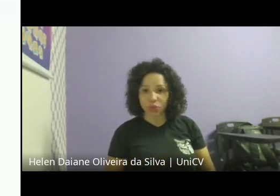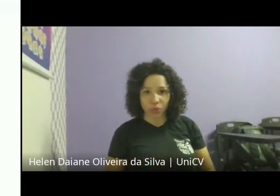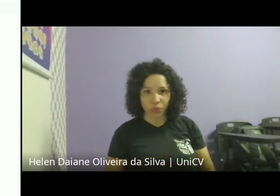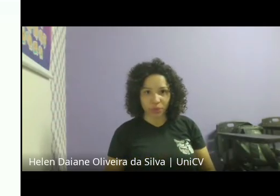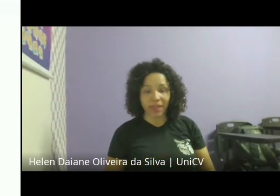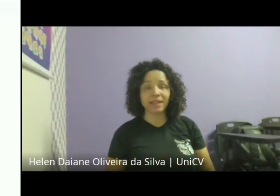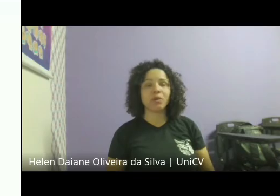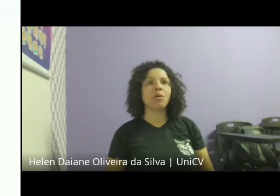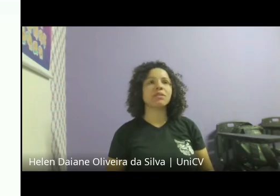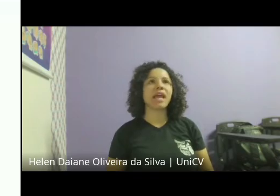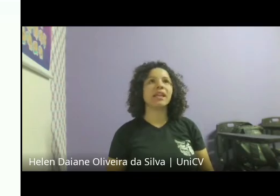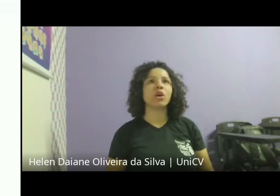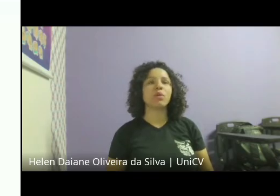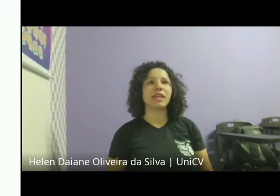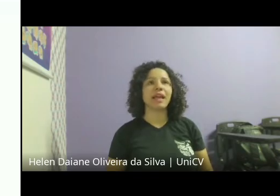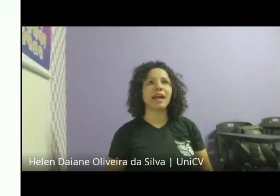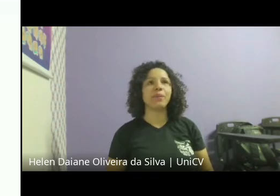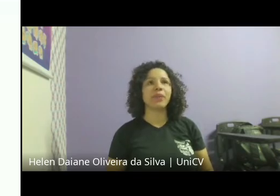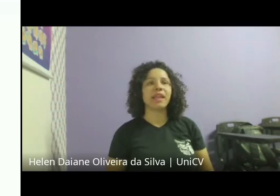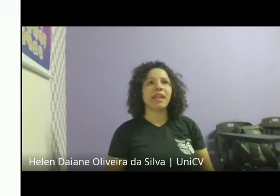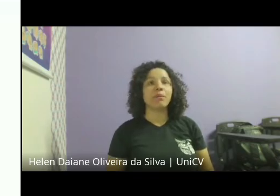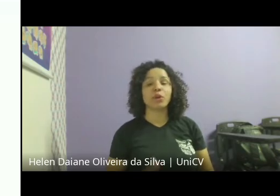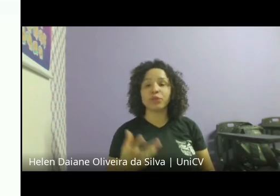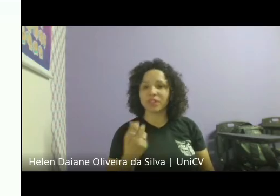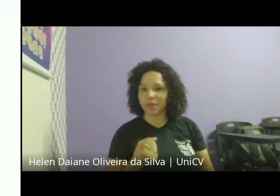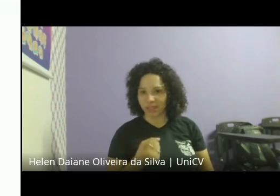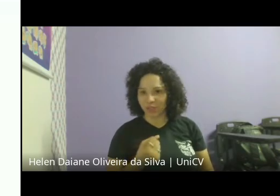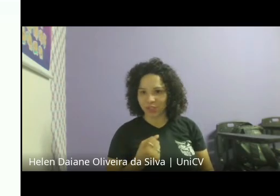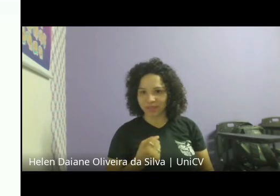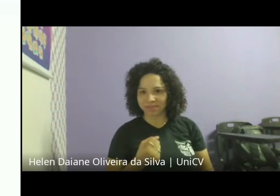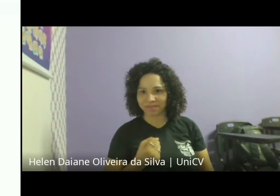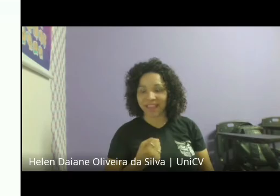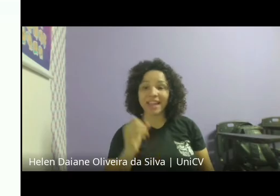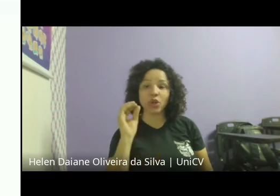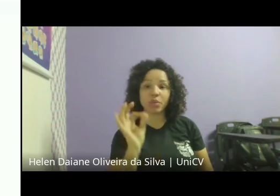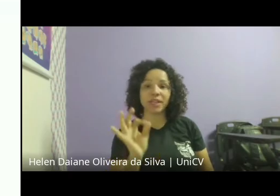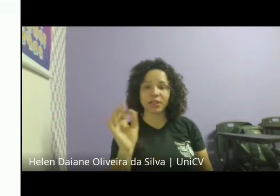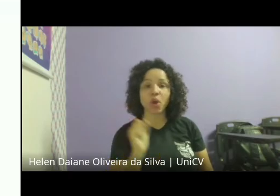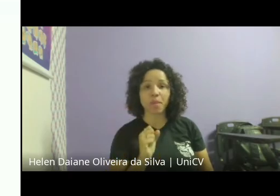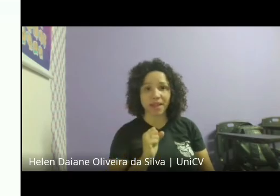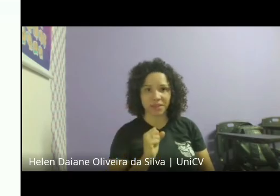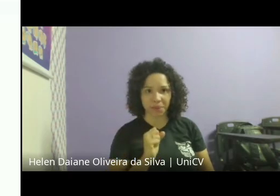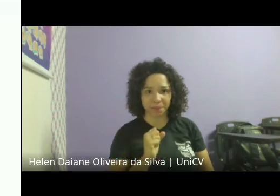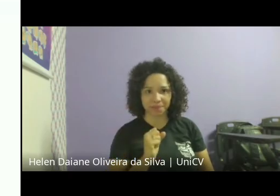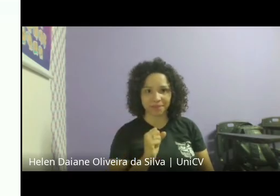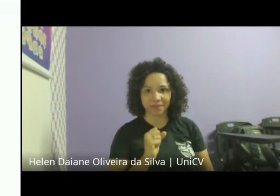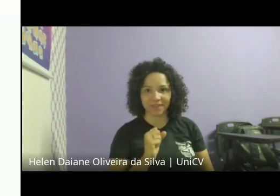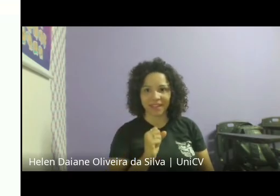Esse surdo, ele não consegue comunicar profundamente. Ele comunica só o